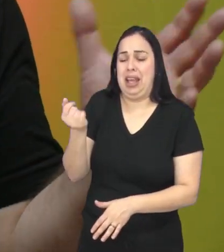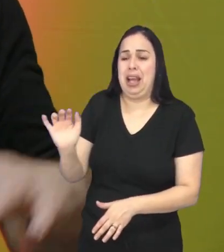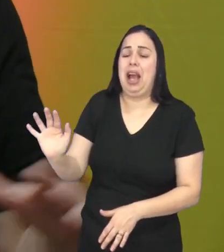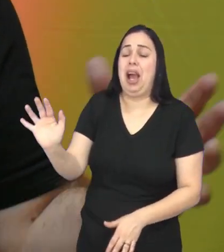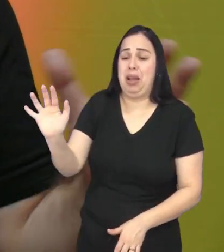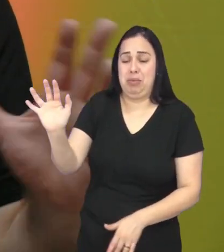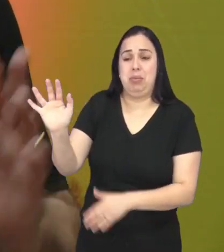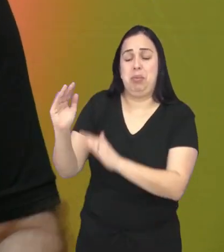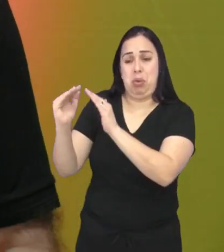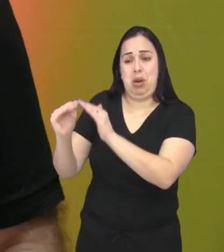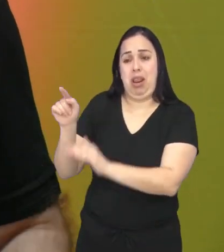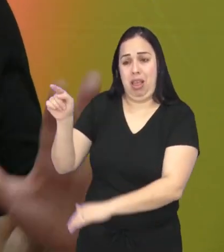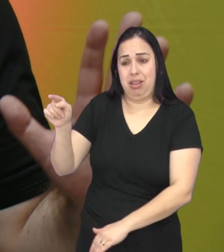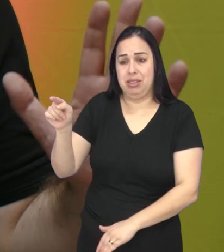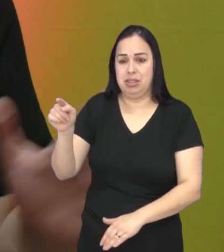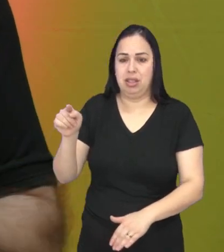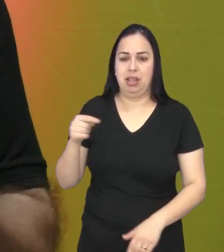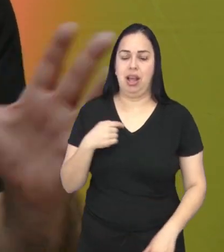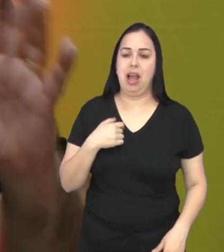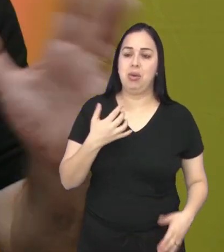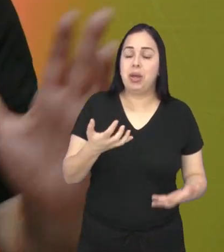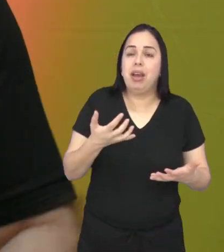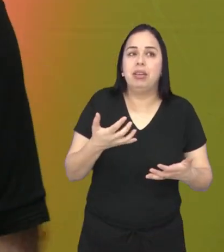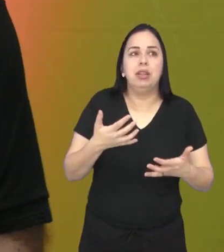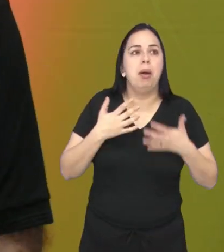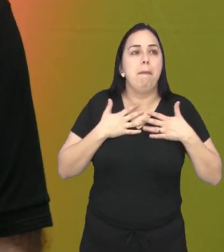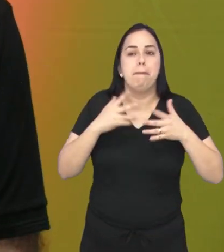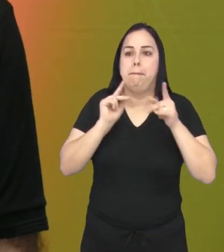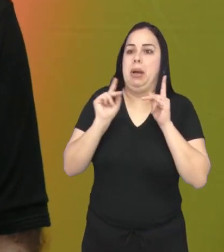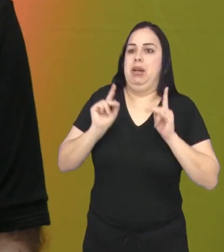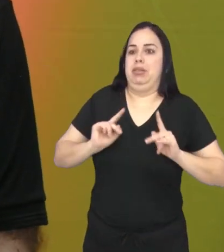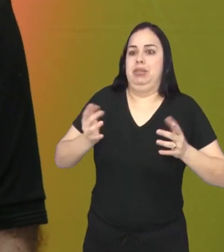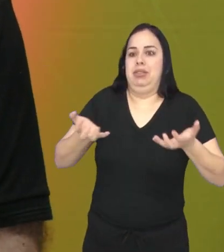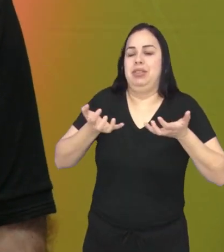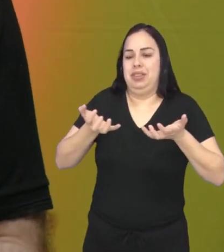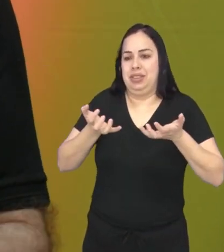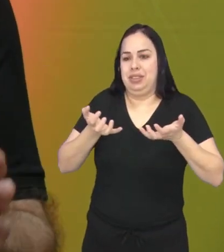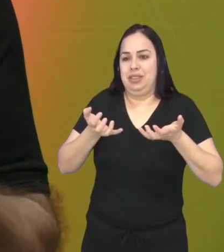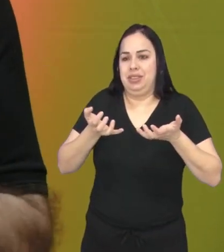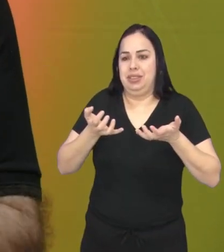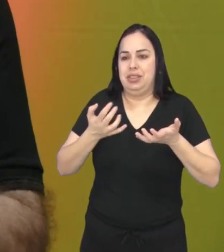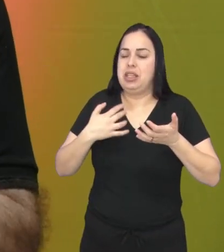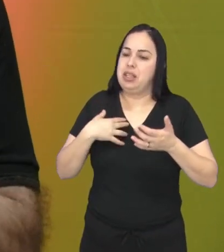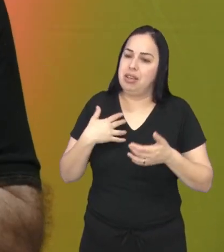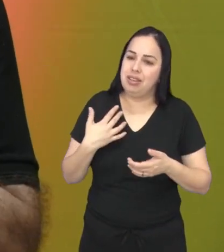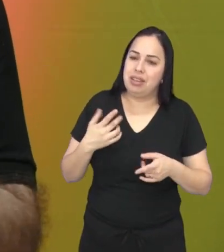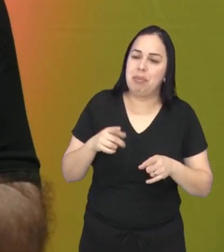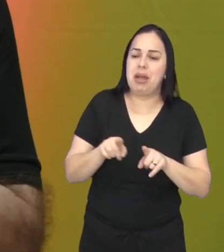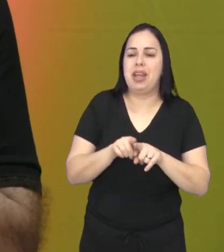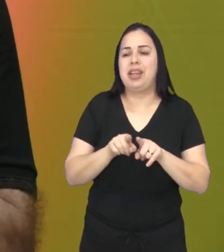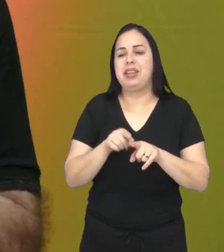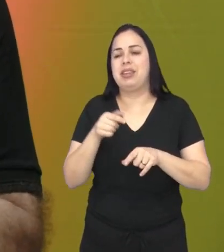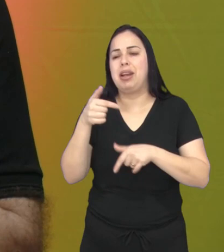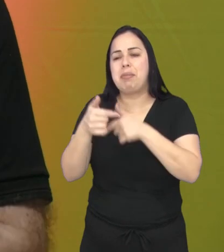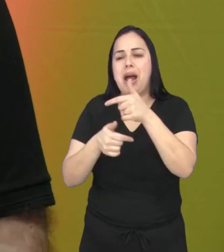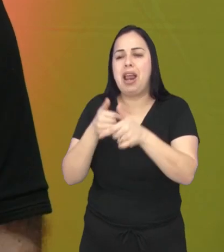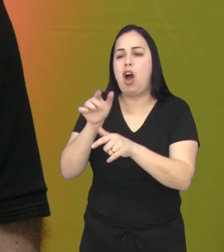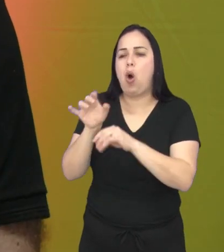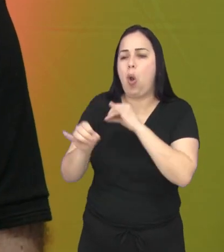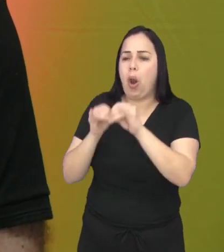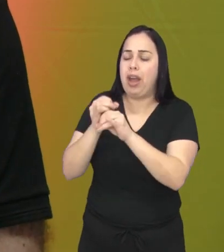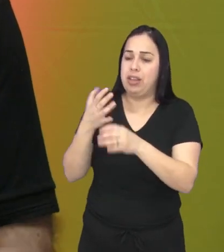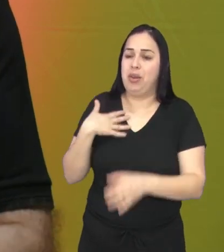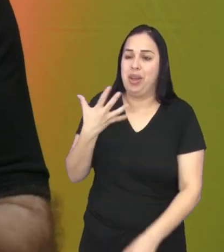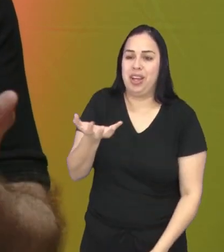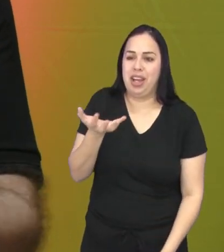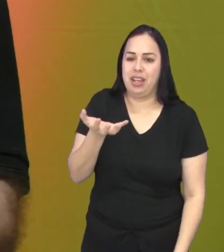muita pressão, enfim, eu falei, eu quero respirar, assim. E eu queria também começar a trabalhar um pouquinho online e tudo, então eu